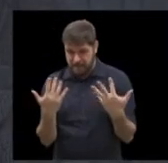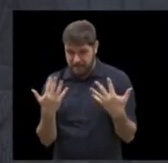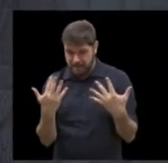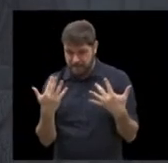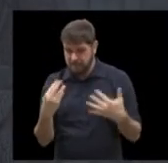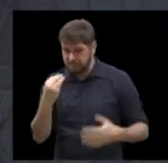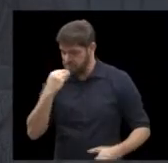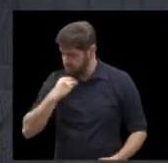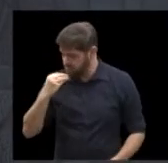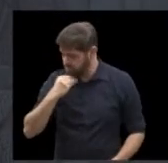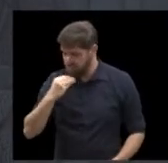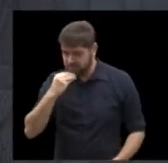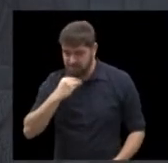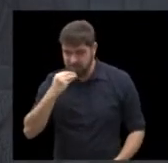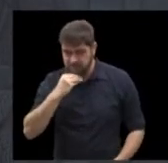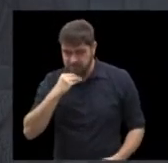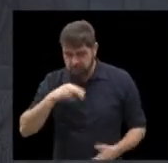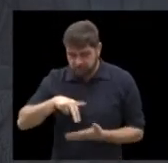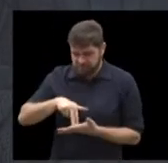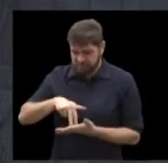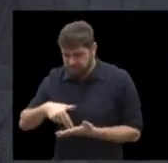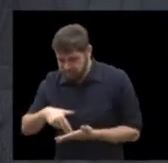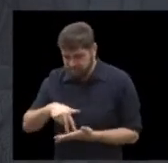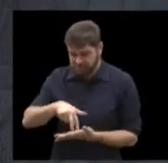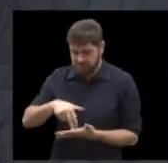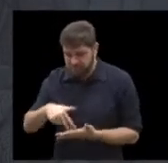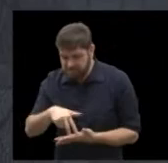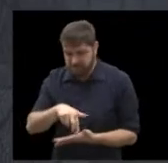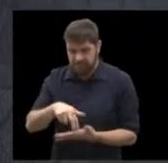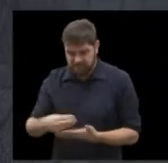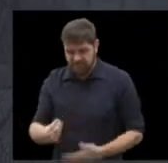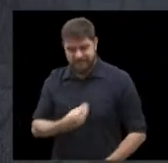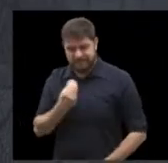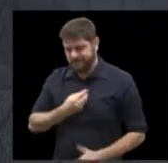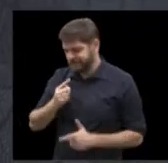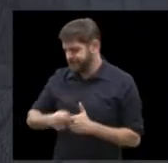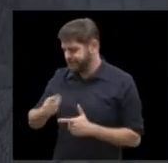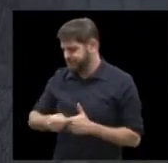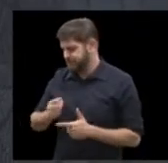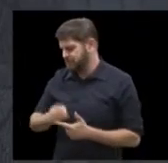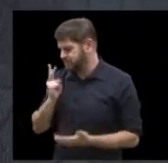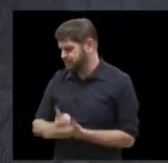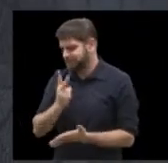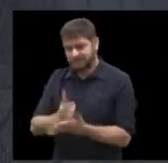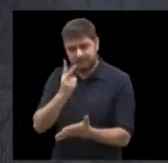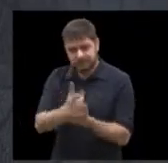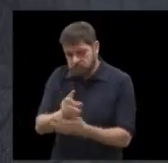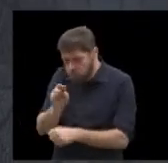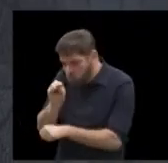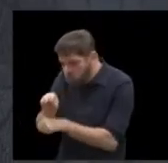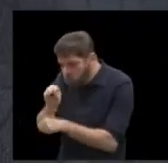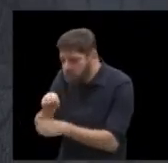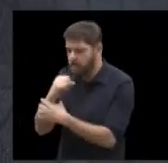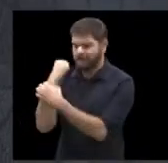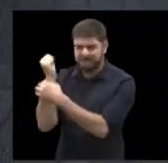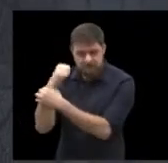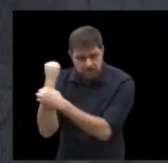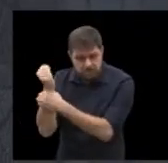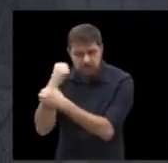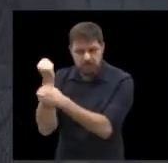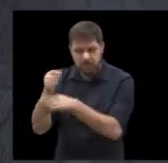mão, perna, andam com dificuldade e fica a vida inteira tendo que ficar tratando isso aí, fazendo